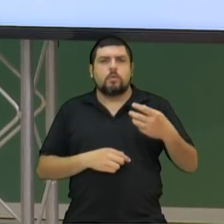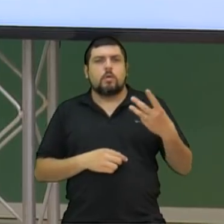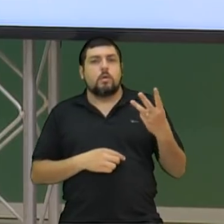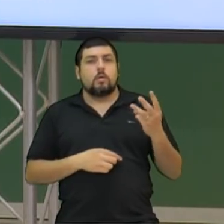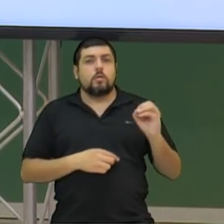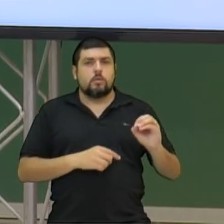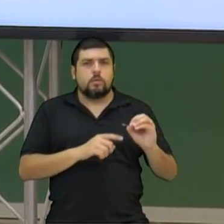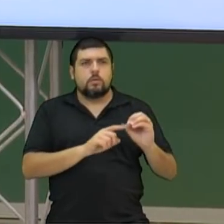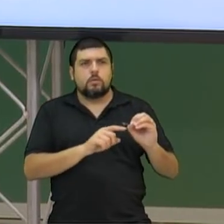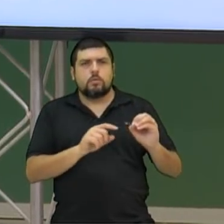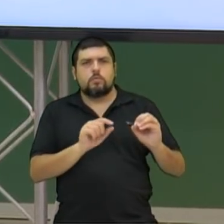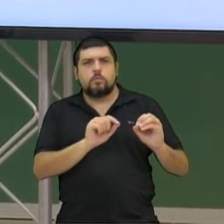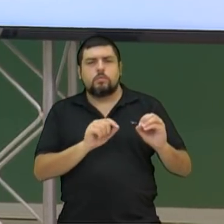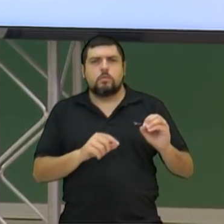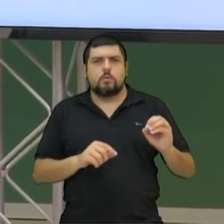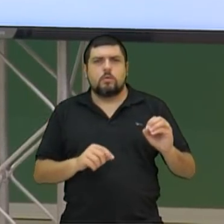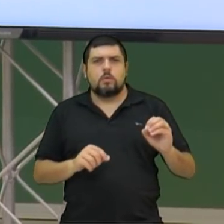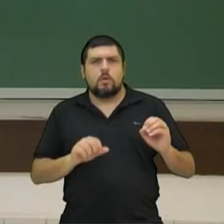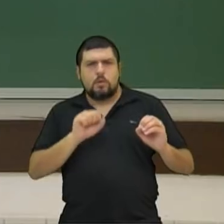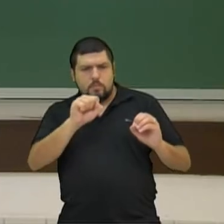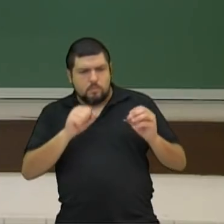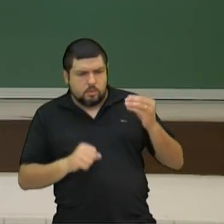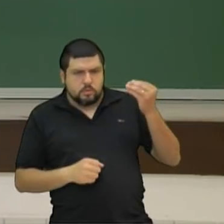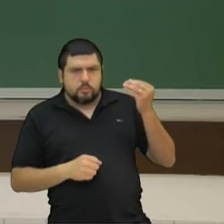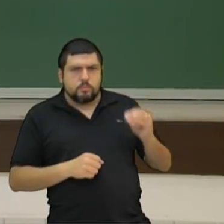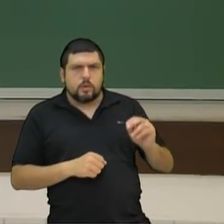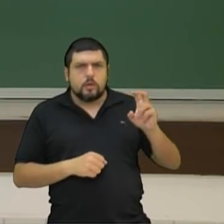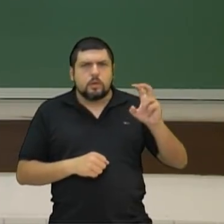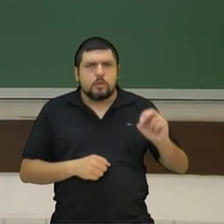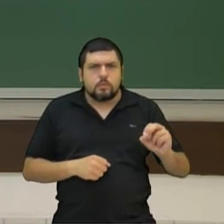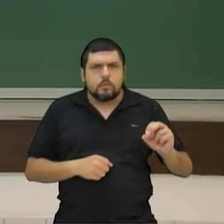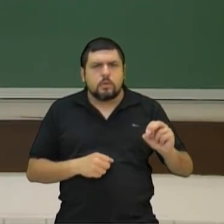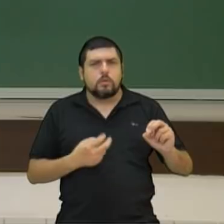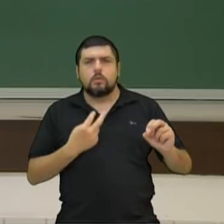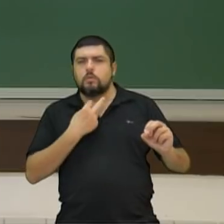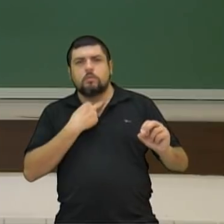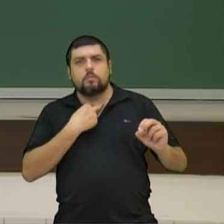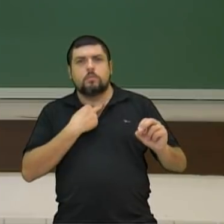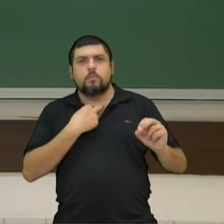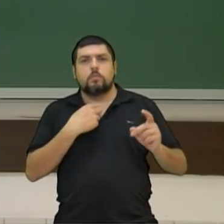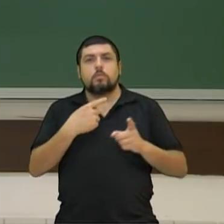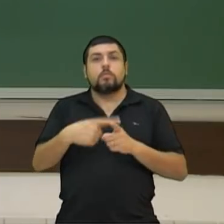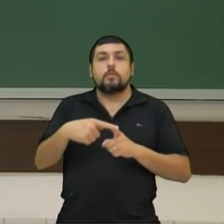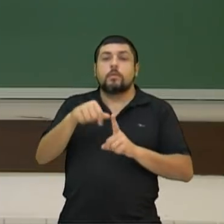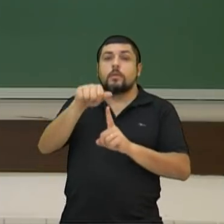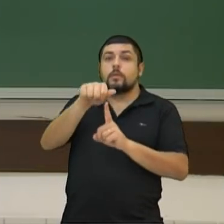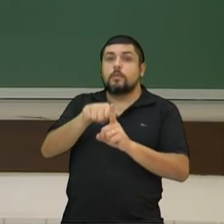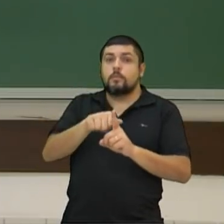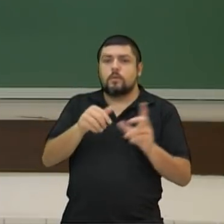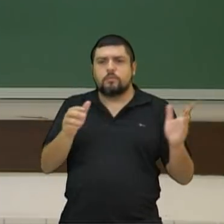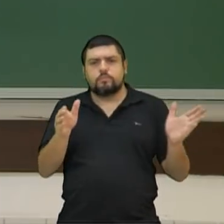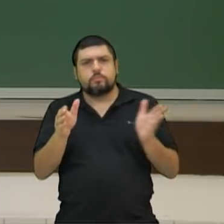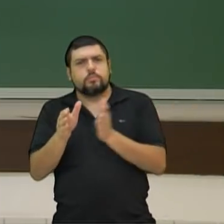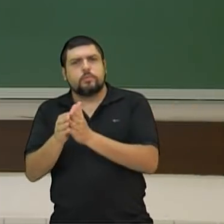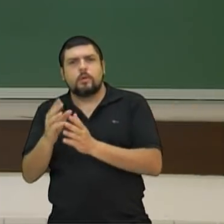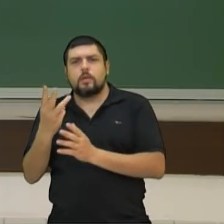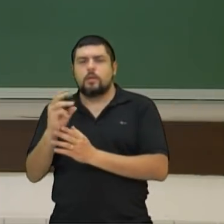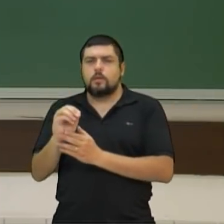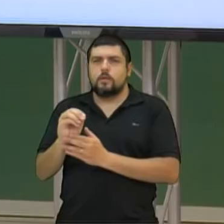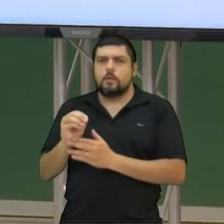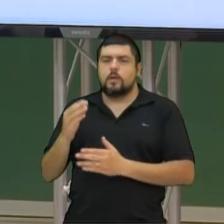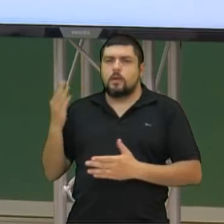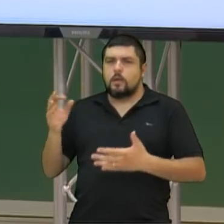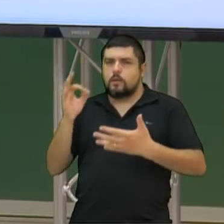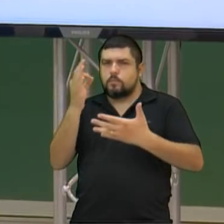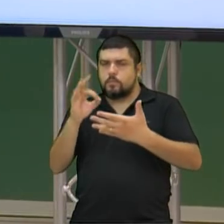colocar 50, se eu quiser? Não. Por quê? Porque vai de 1 a 30, são os dias do mês, certo? Então, vou deixar aí para vocês